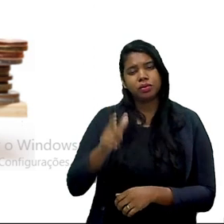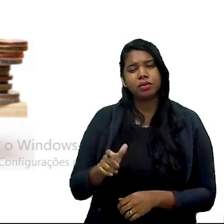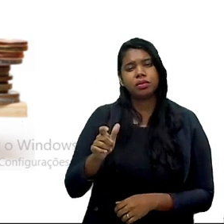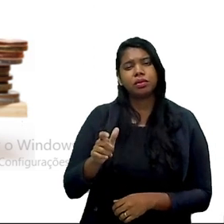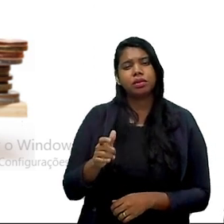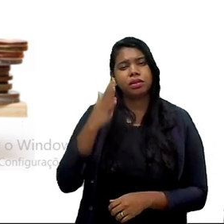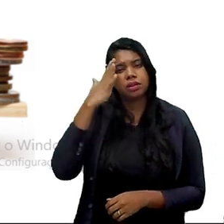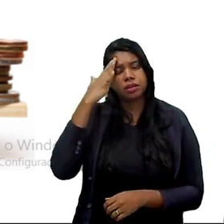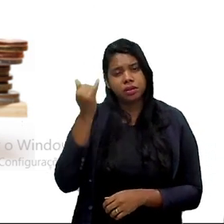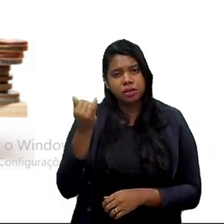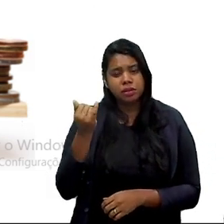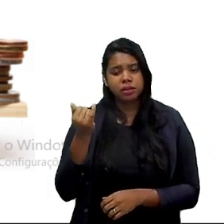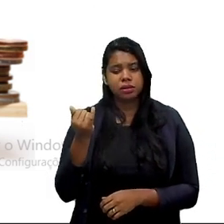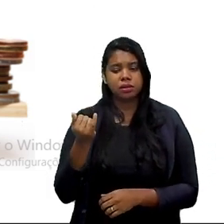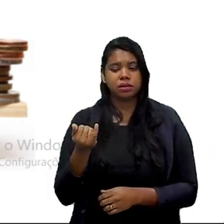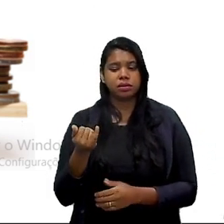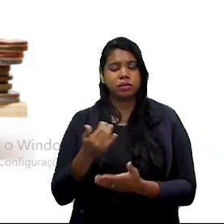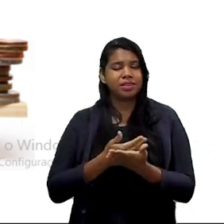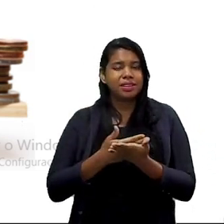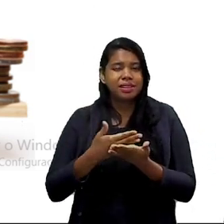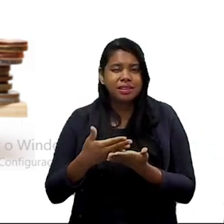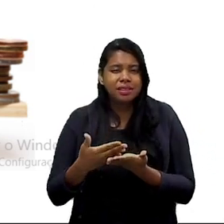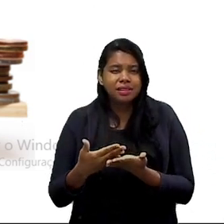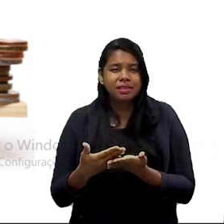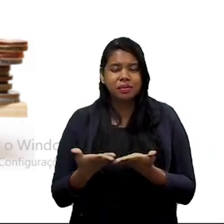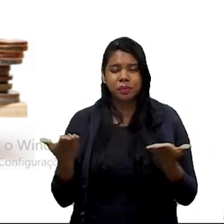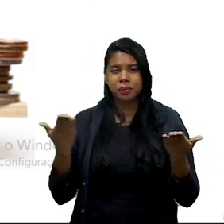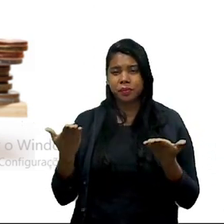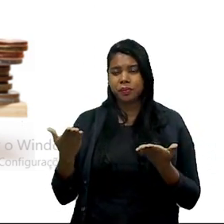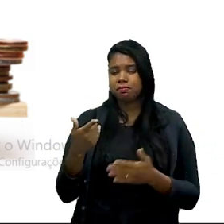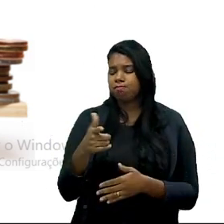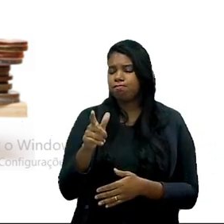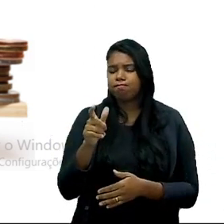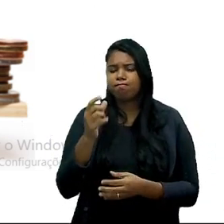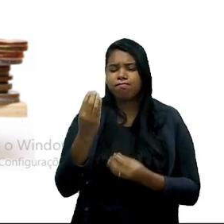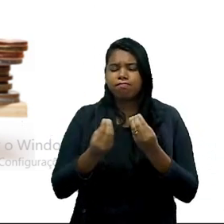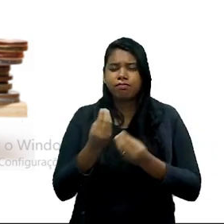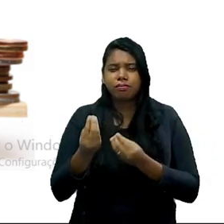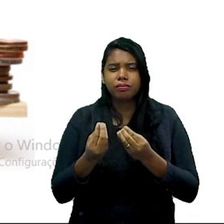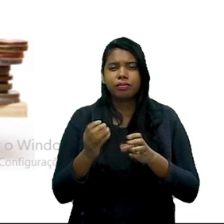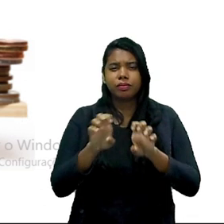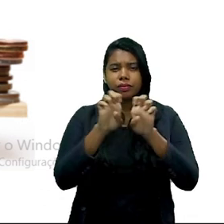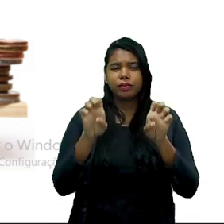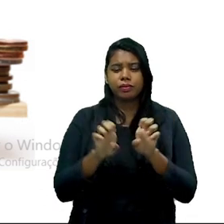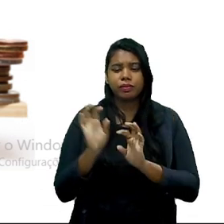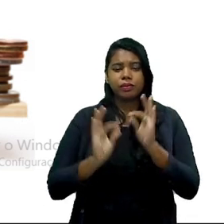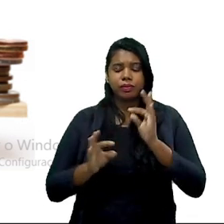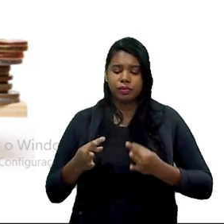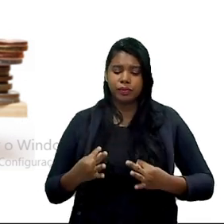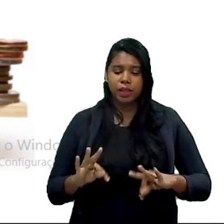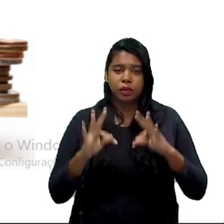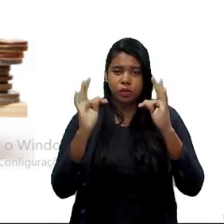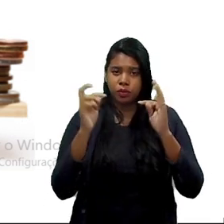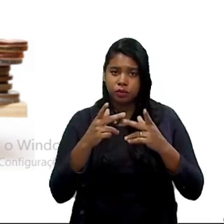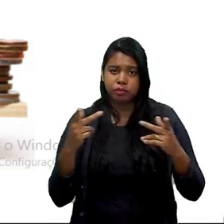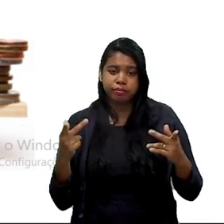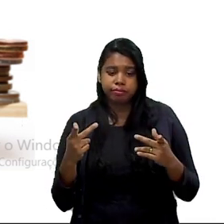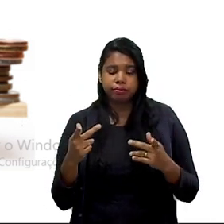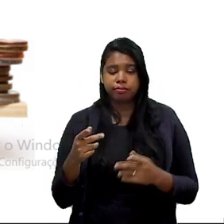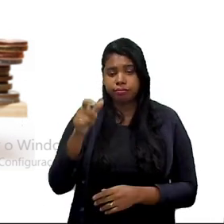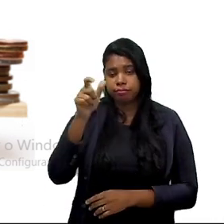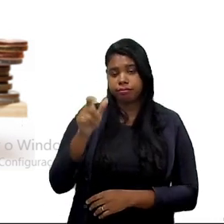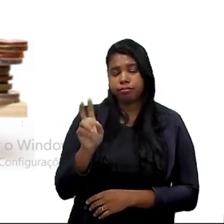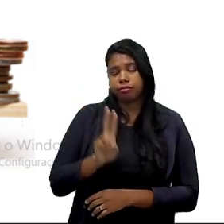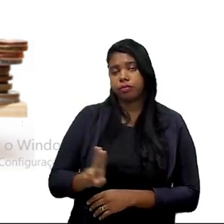quando a empresa ela está iniciando, o próprio empresário não tem estrutura e recursos para investir em tecnologia, ele pode